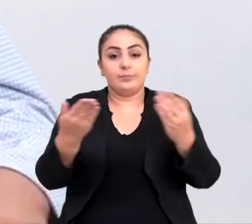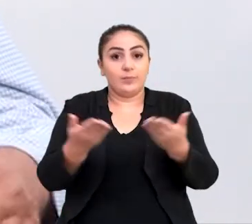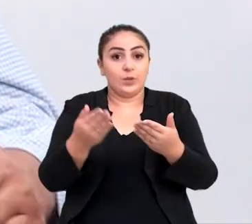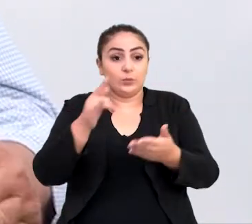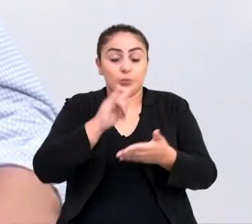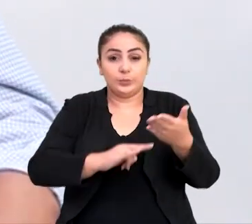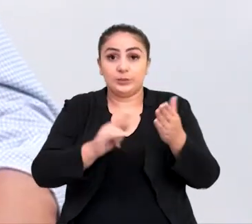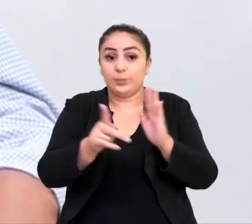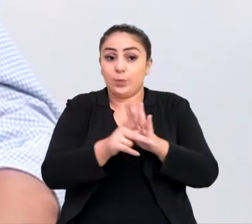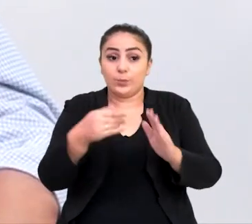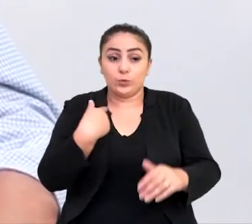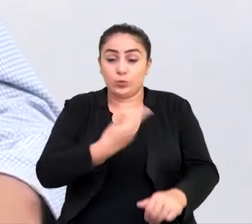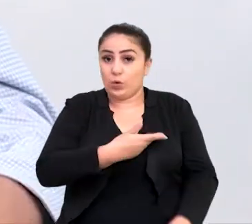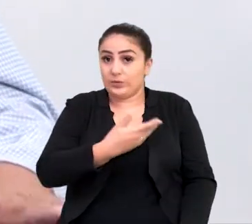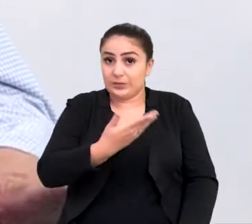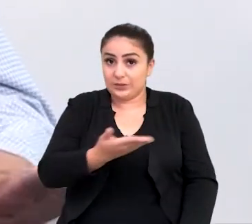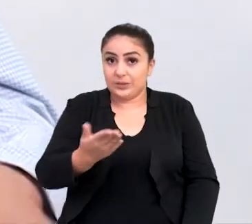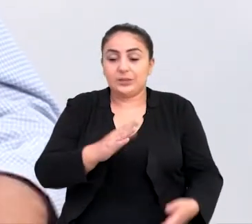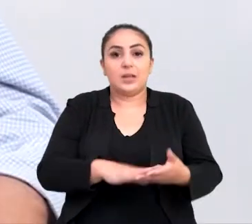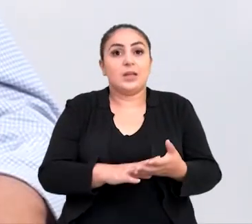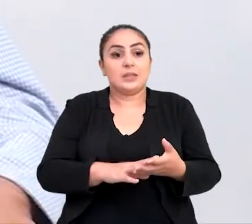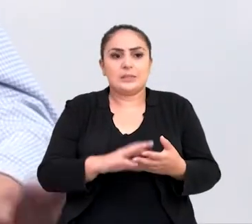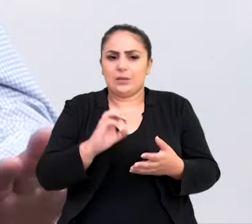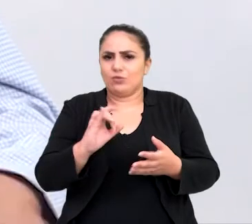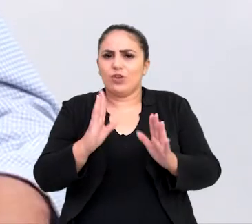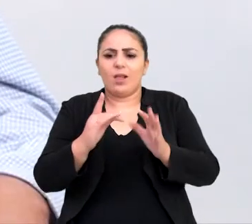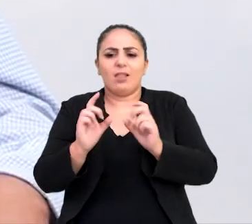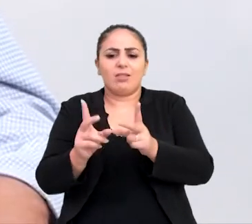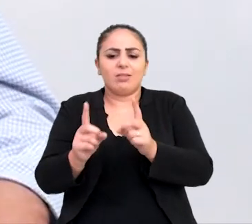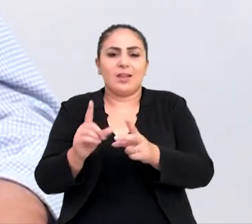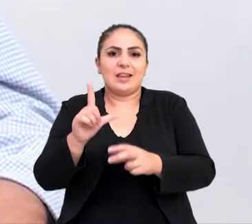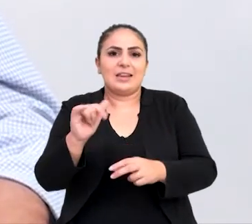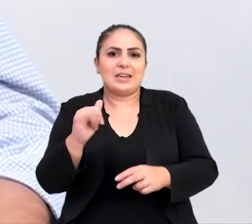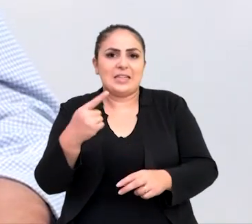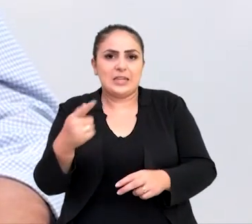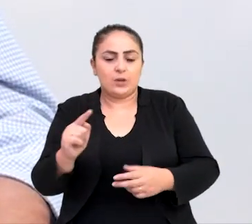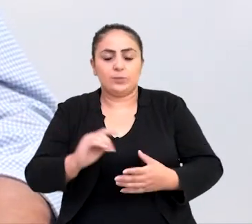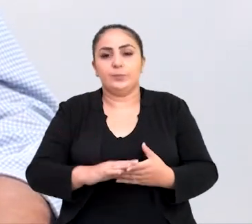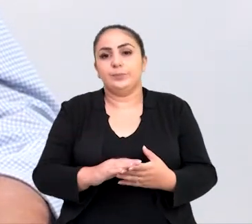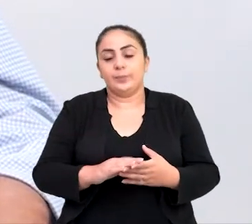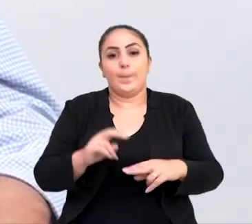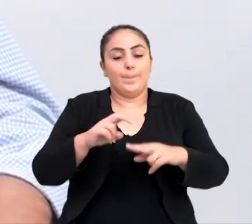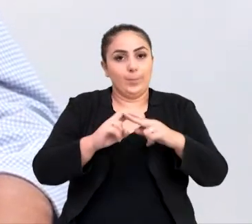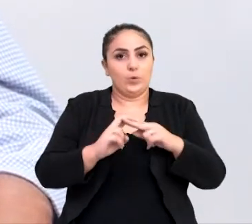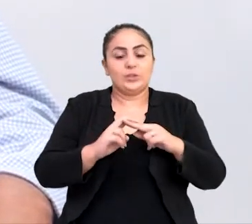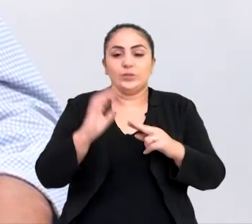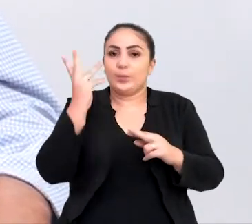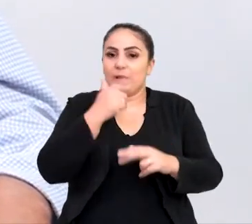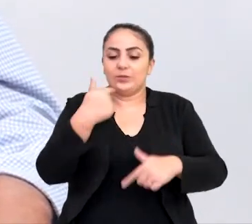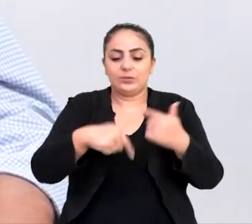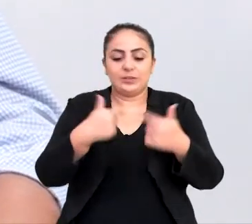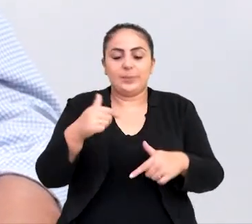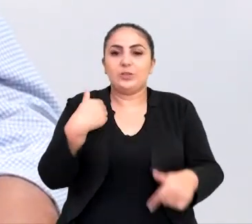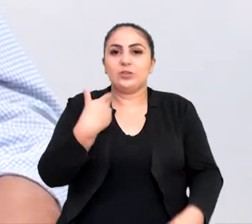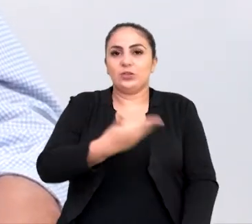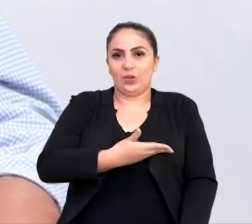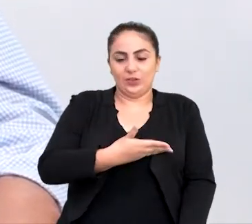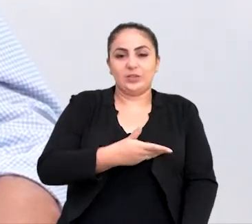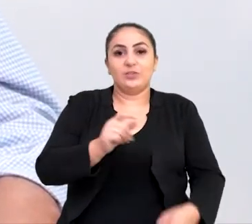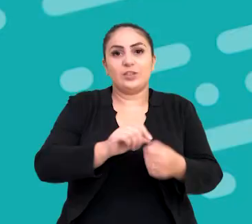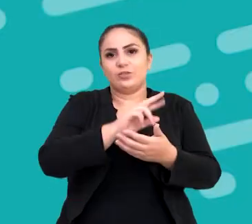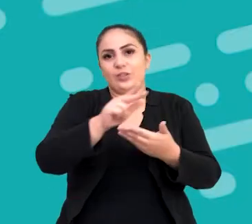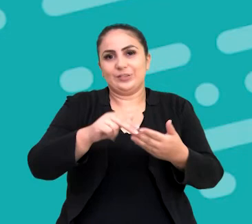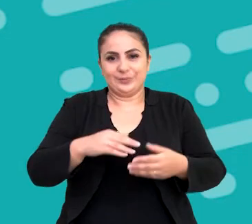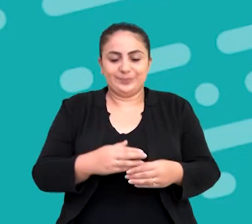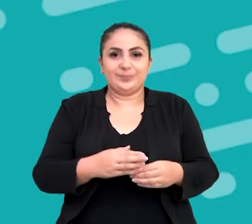hoje é nossa aquela sede, porque senão já tinha ido a leilão, já não era mais da comunidade. Então foi isso um dos belos trabalhos que a gente fez no meio de tantos